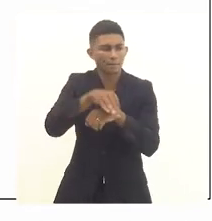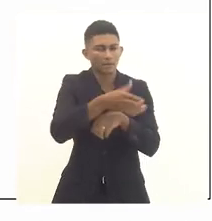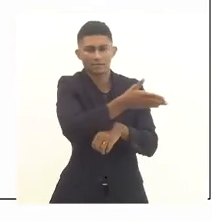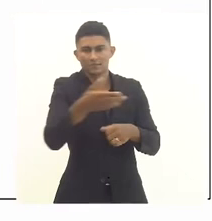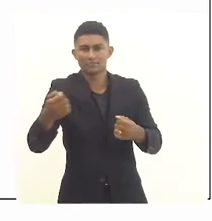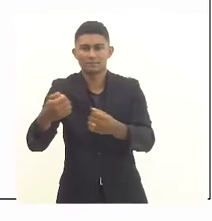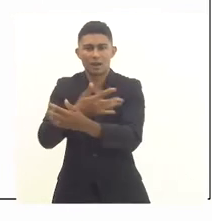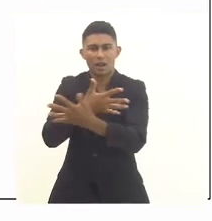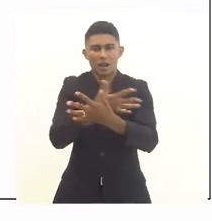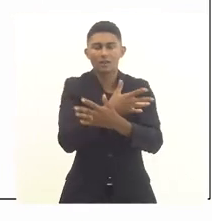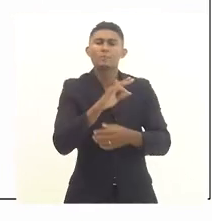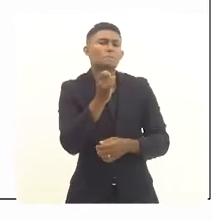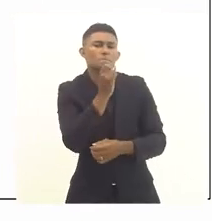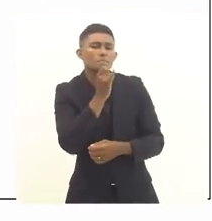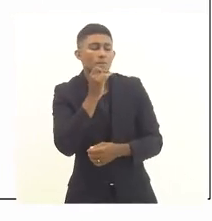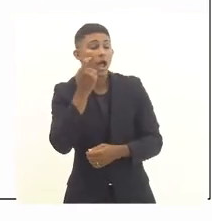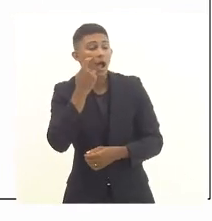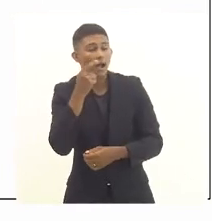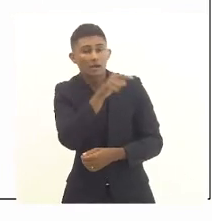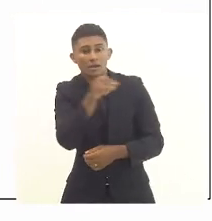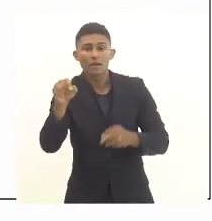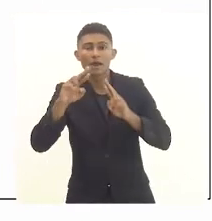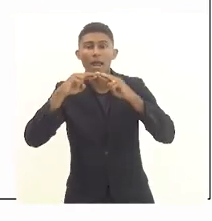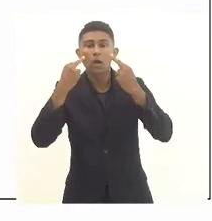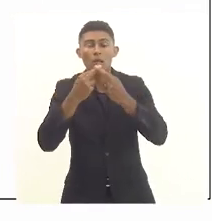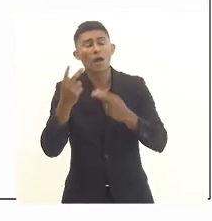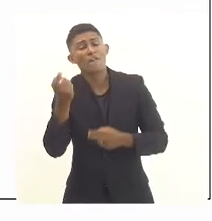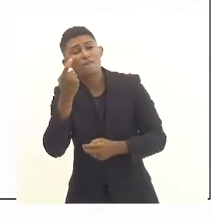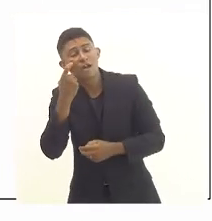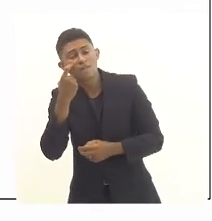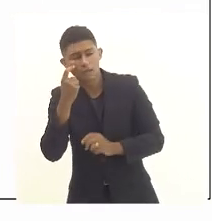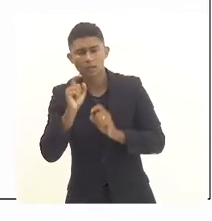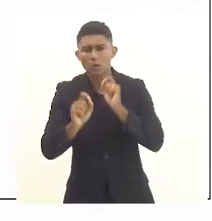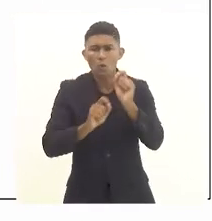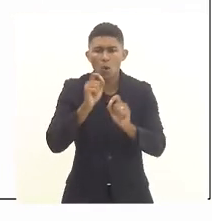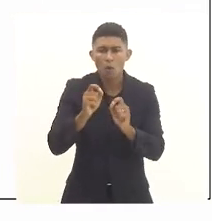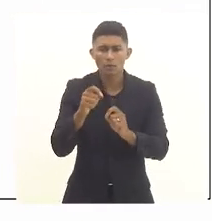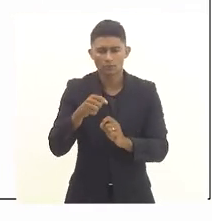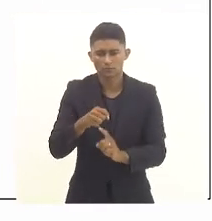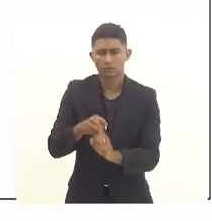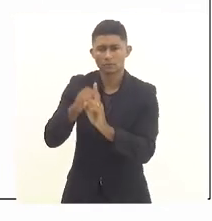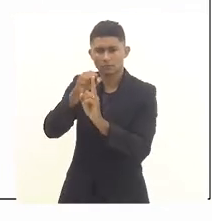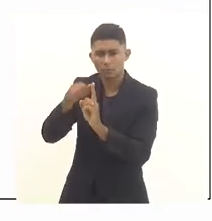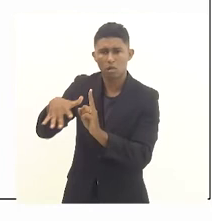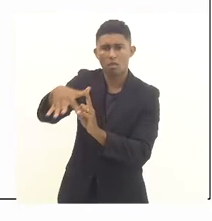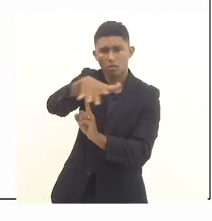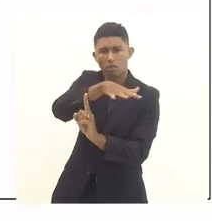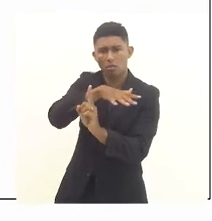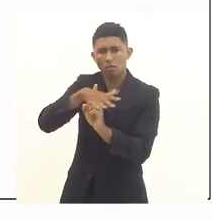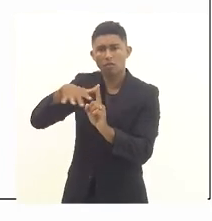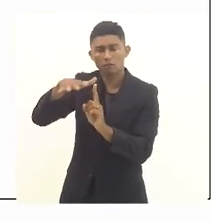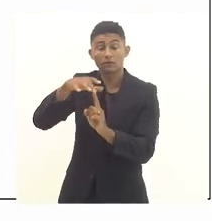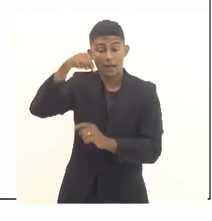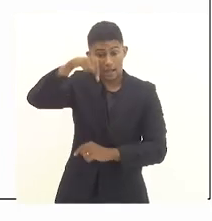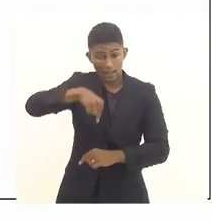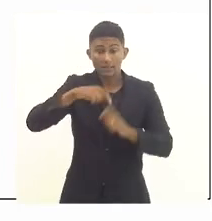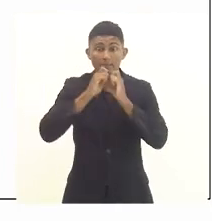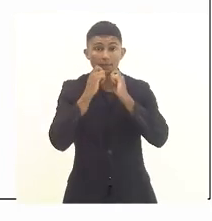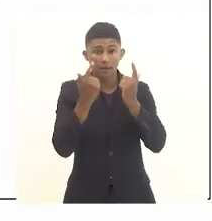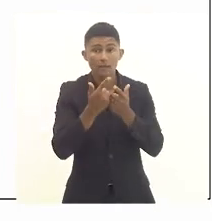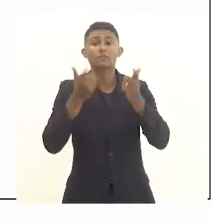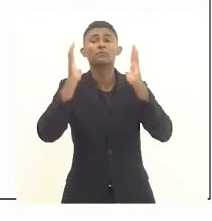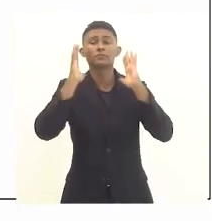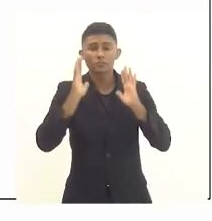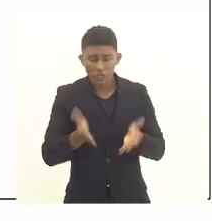realização de eventos para debater o efeito da expansão dessa conectividade. Nós fizemos aqui pelo menos 3 eventos no guarda-chuva dessa casa da Alerj,